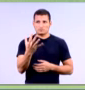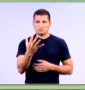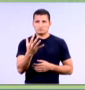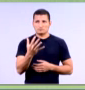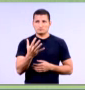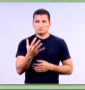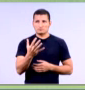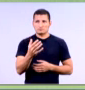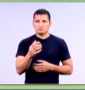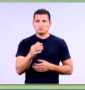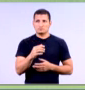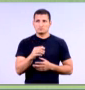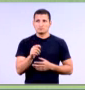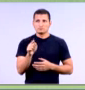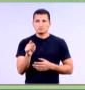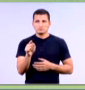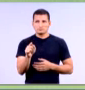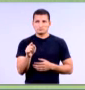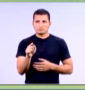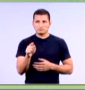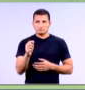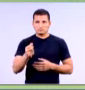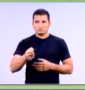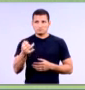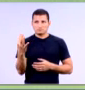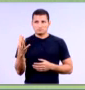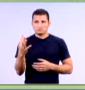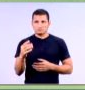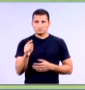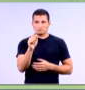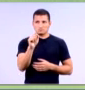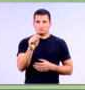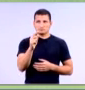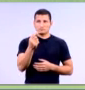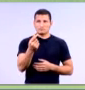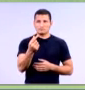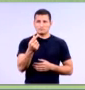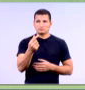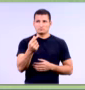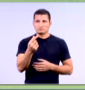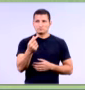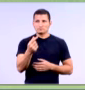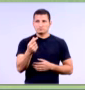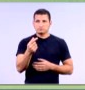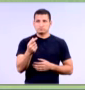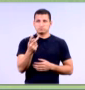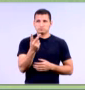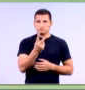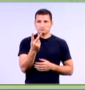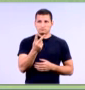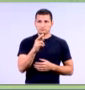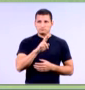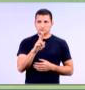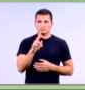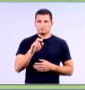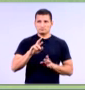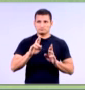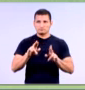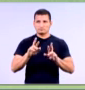segundo parâmetro chama quantidade e esse segundo parâmetro aqui chama valor. Quer dizer, os nomes são